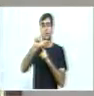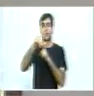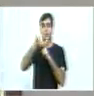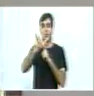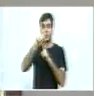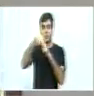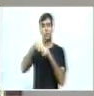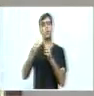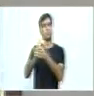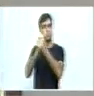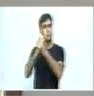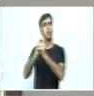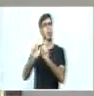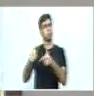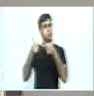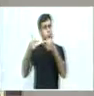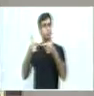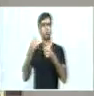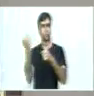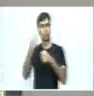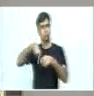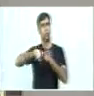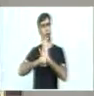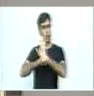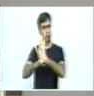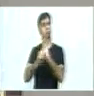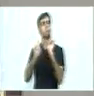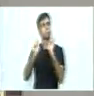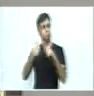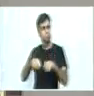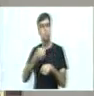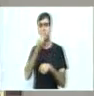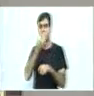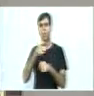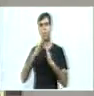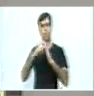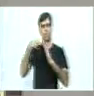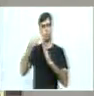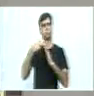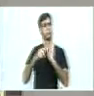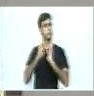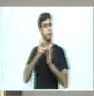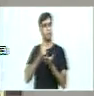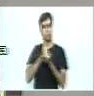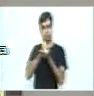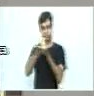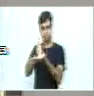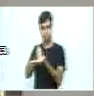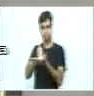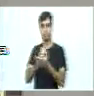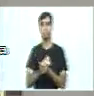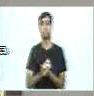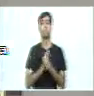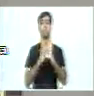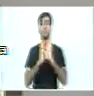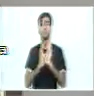pelo movimento, e no que a gente puder contribuir, nós estamos aí, a Câmara Municipal de Viçosa está junto com vocês.